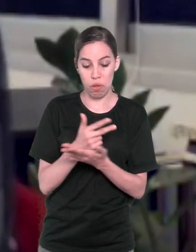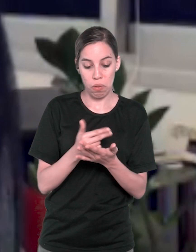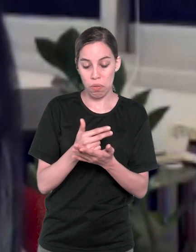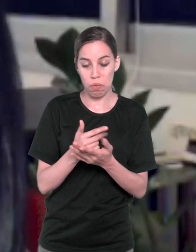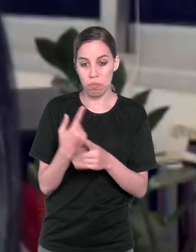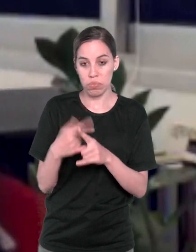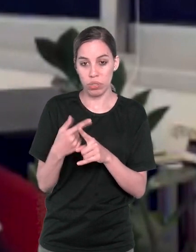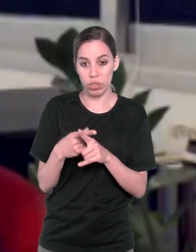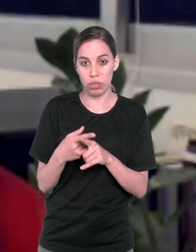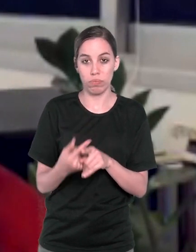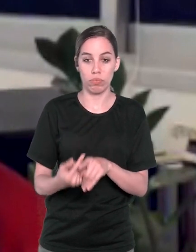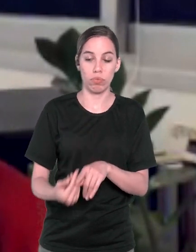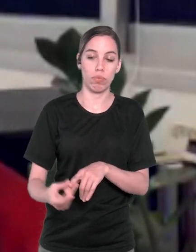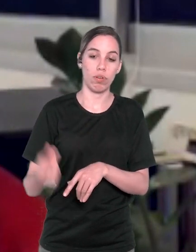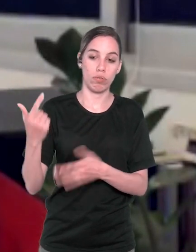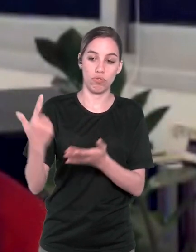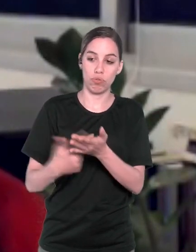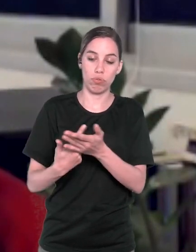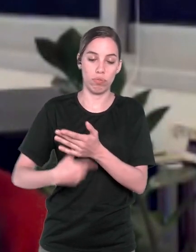né,